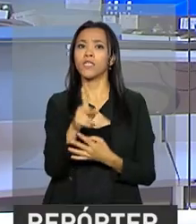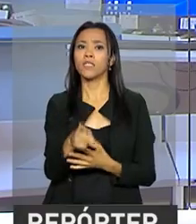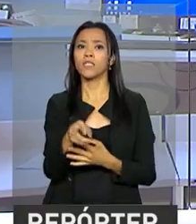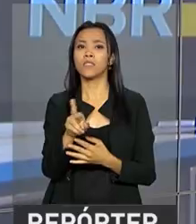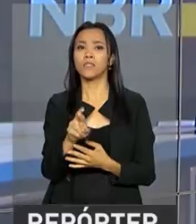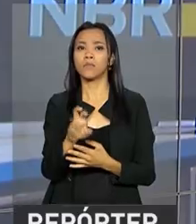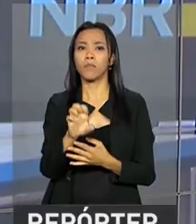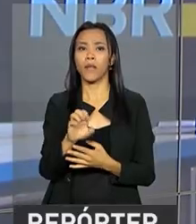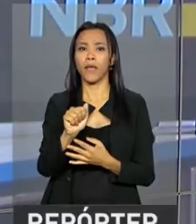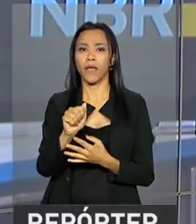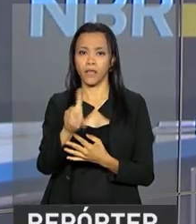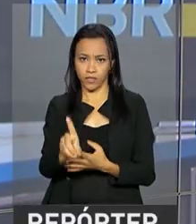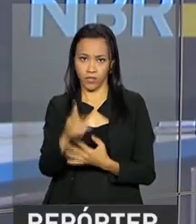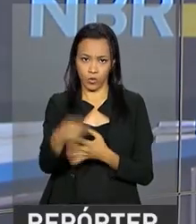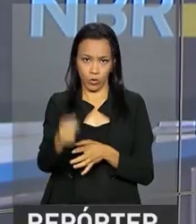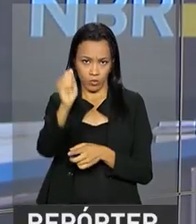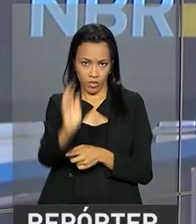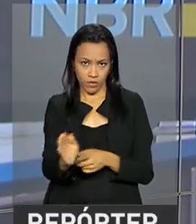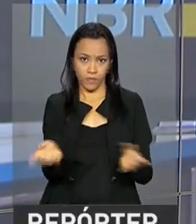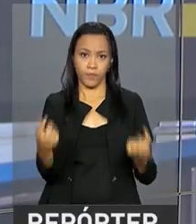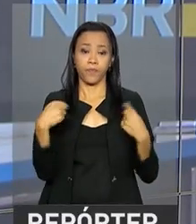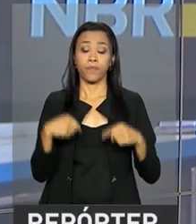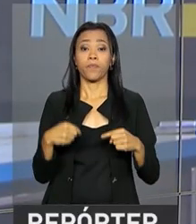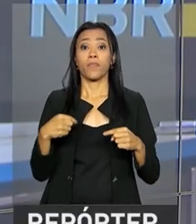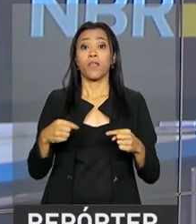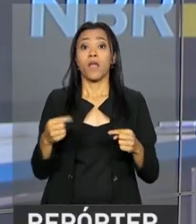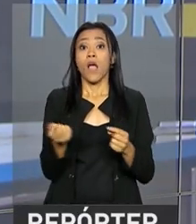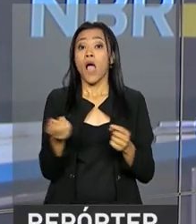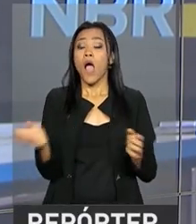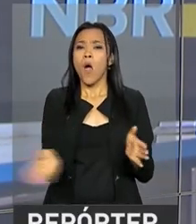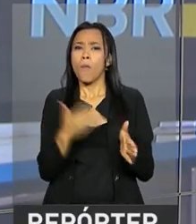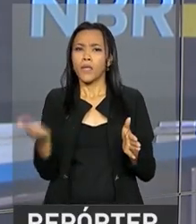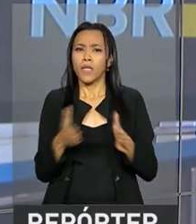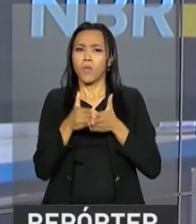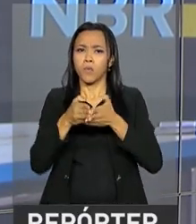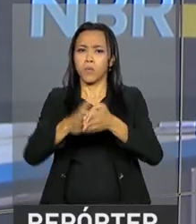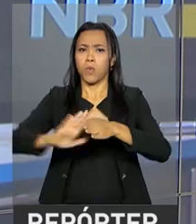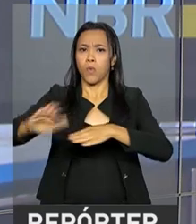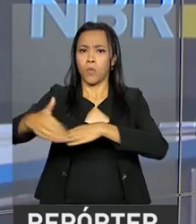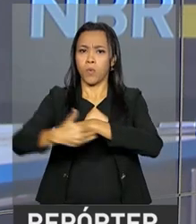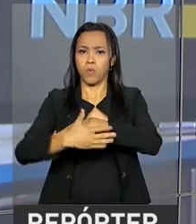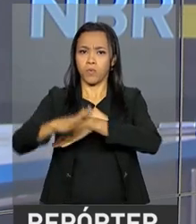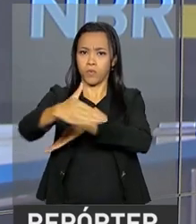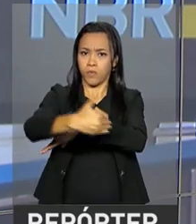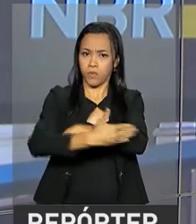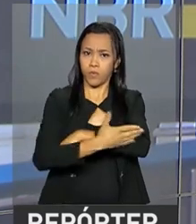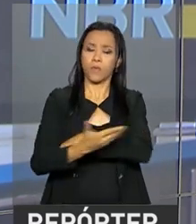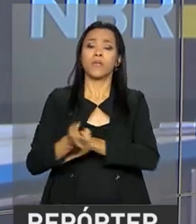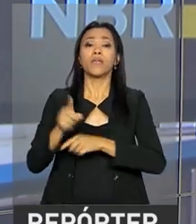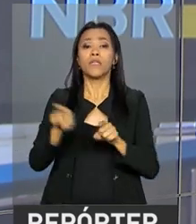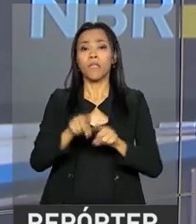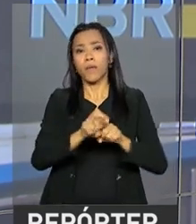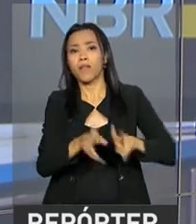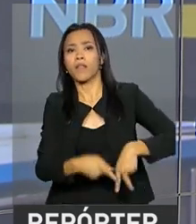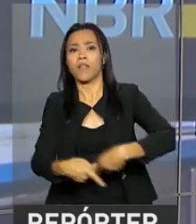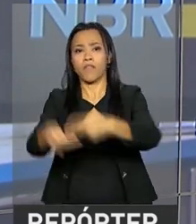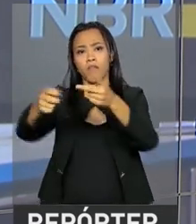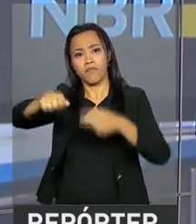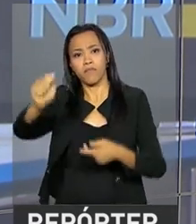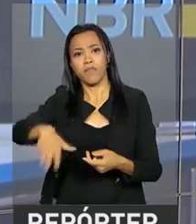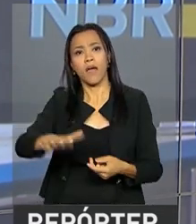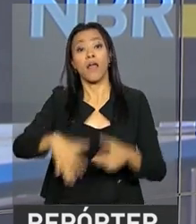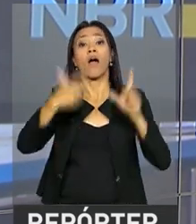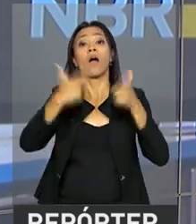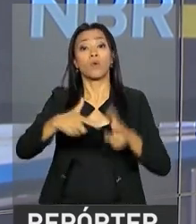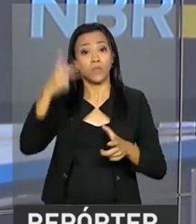Brasil aumentar a capacidade de movimentação de embarcações e reduzir custos de frete no porto de Santos